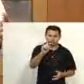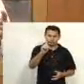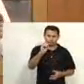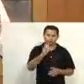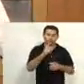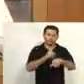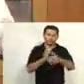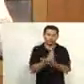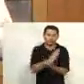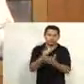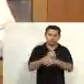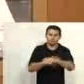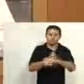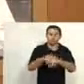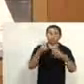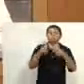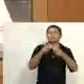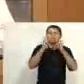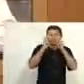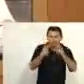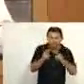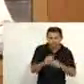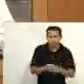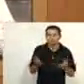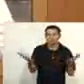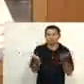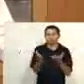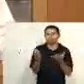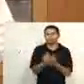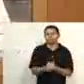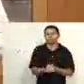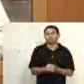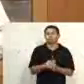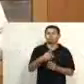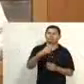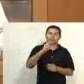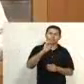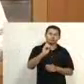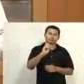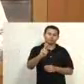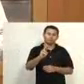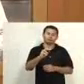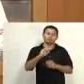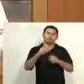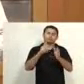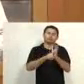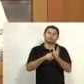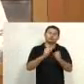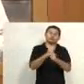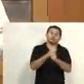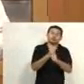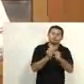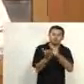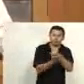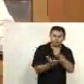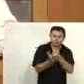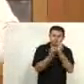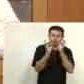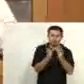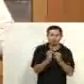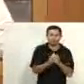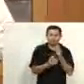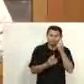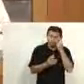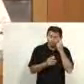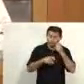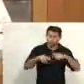determinado período, onde eu considero um período atual em prol de um período de referência ou ano base, tá? E